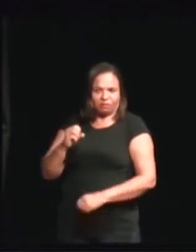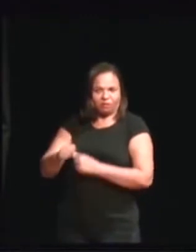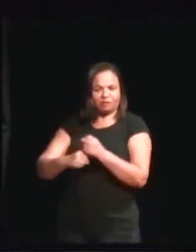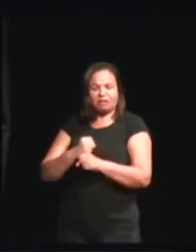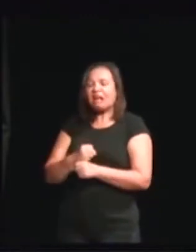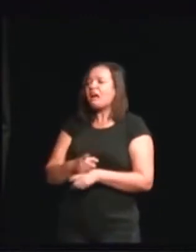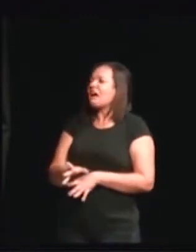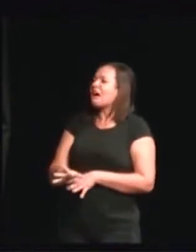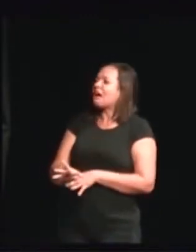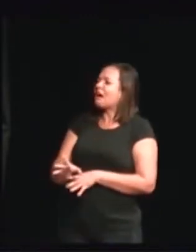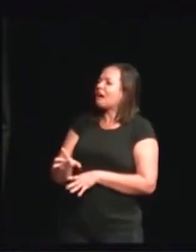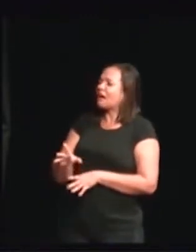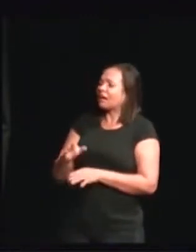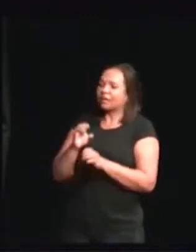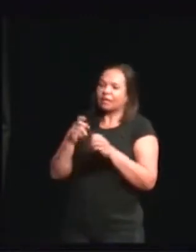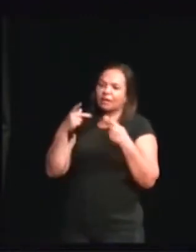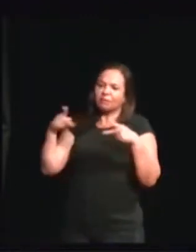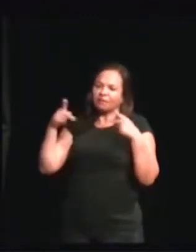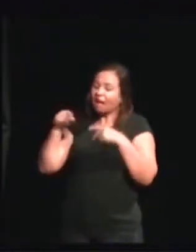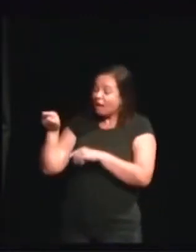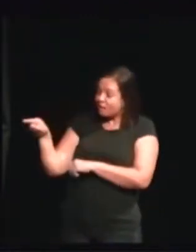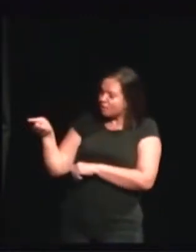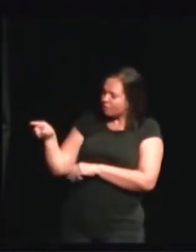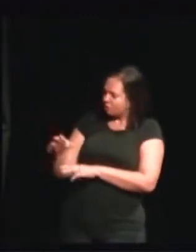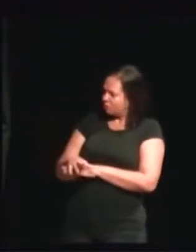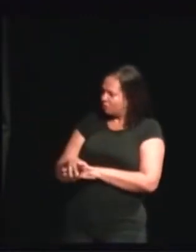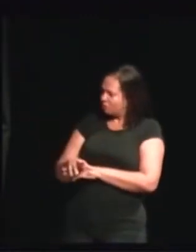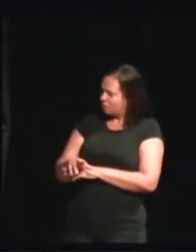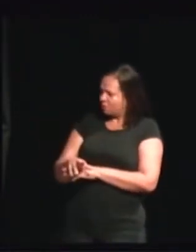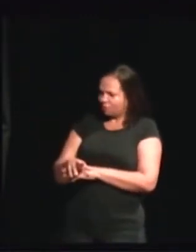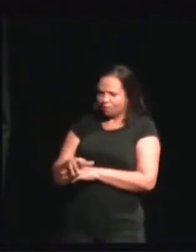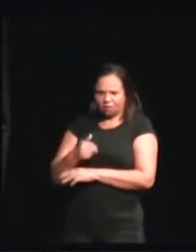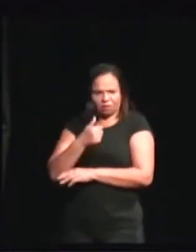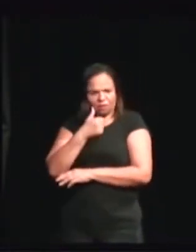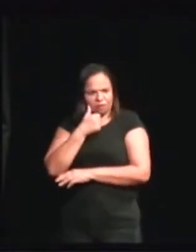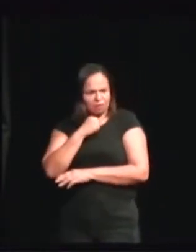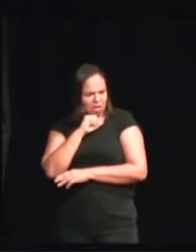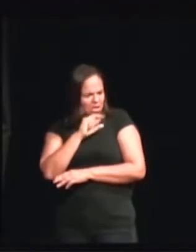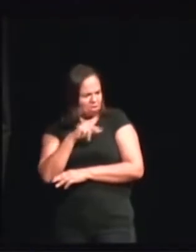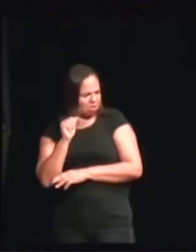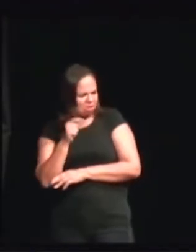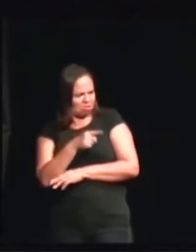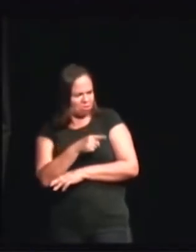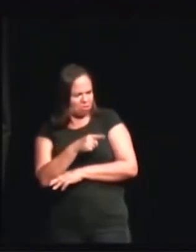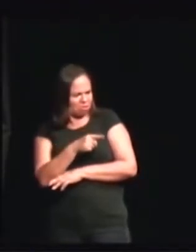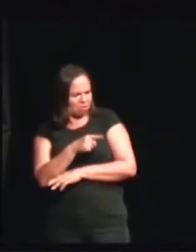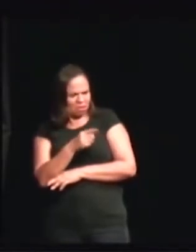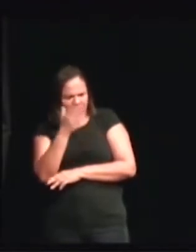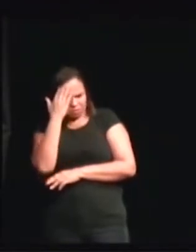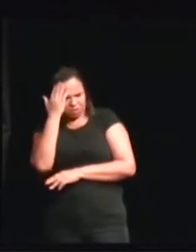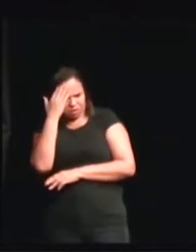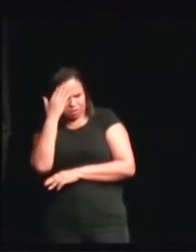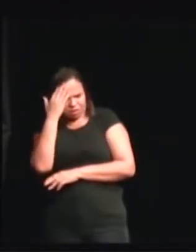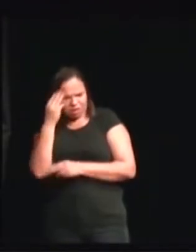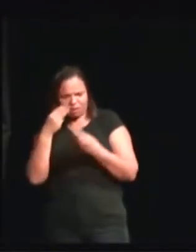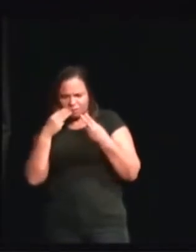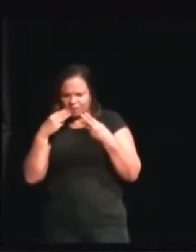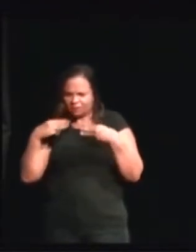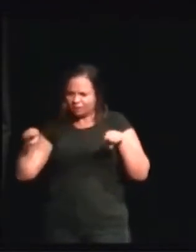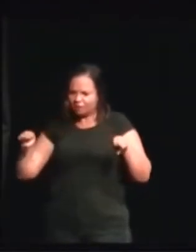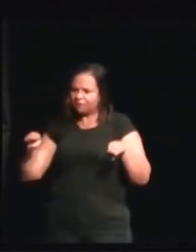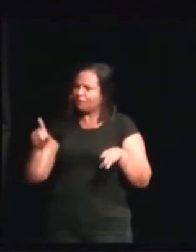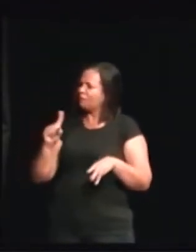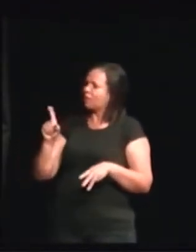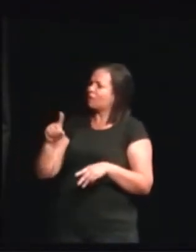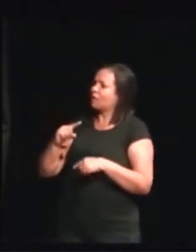filho, isso é para você. Nunca era para ela. Eu disse: mãe, nunca é para a senhora. Não, eu já sou assim, né? E eu sei que depois de 20 anos, um